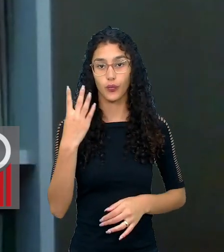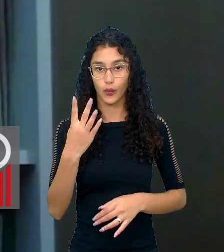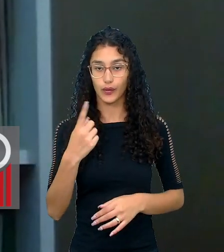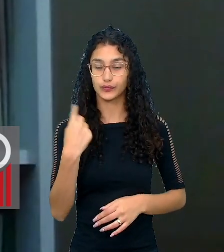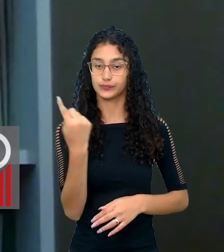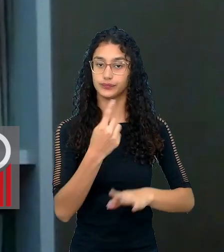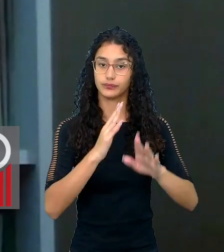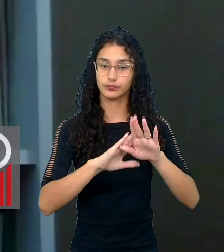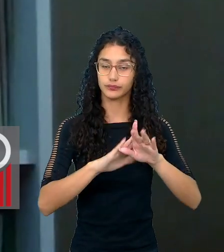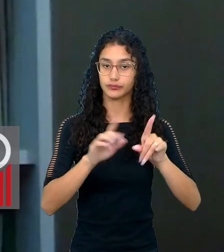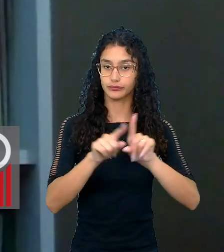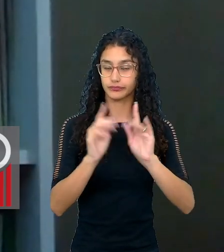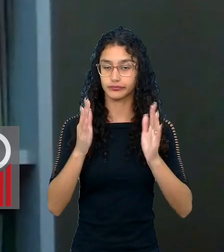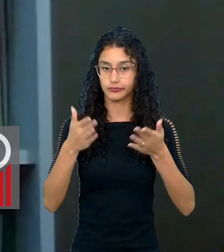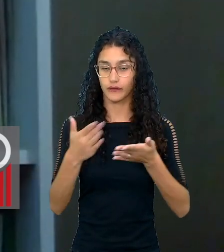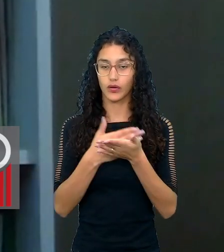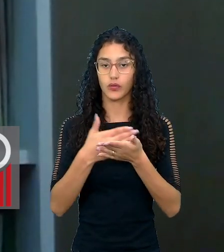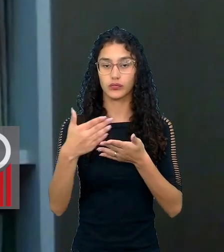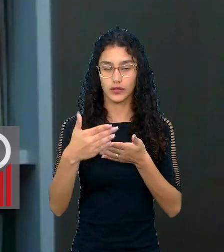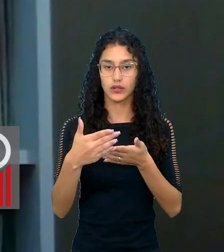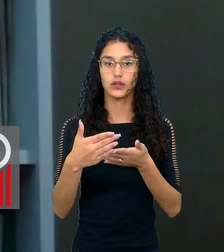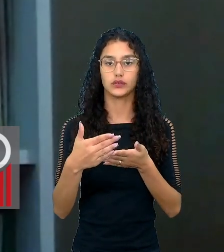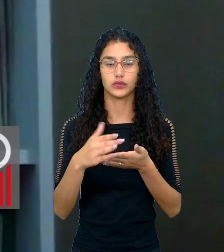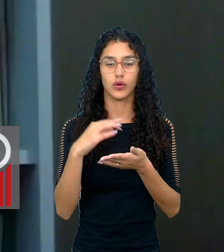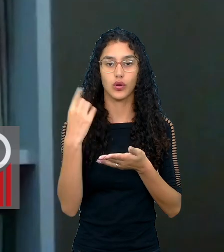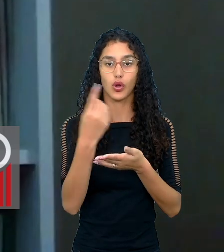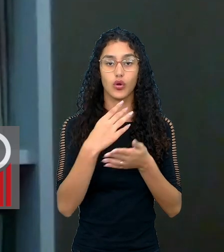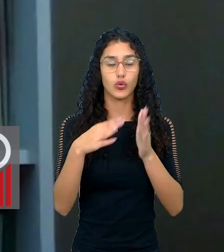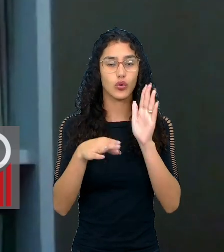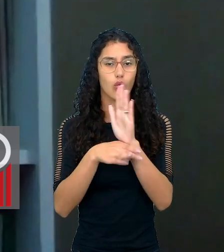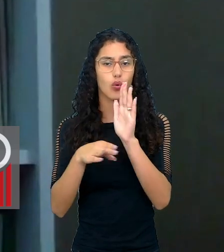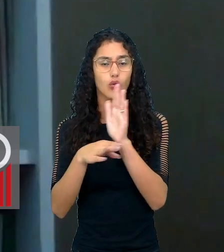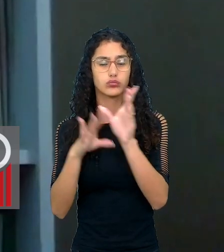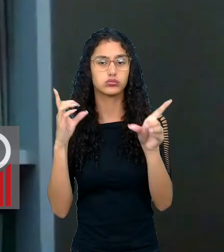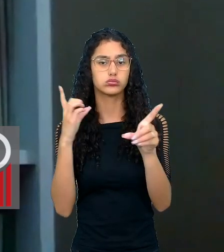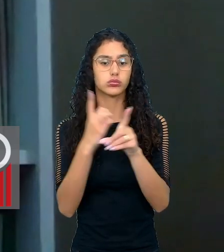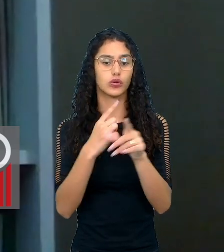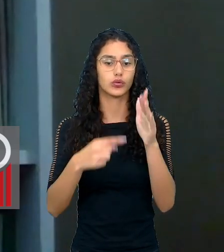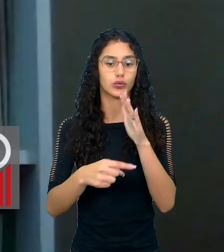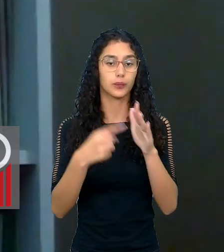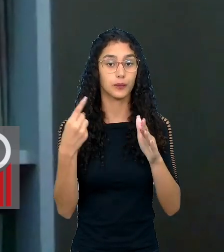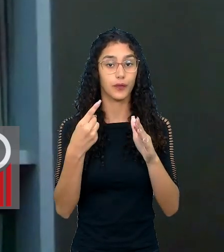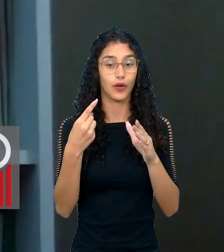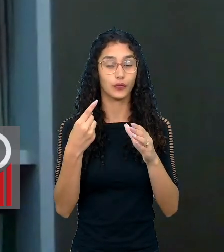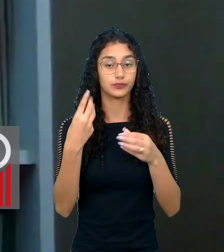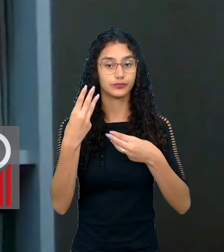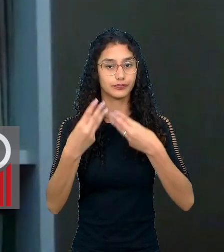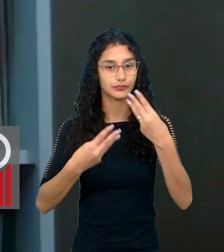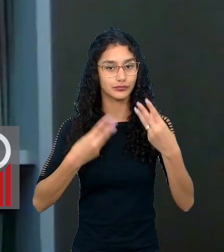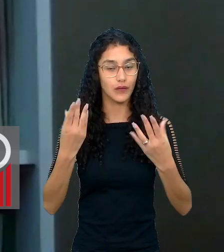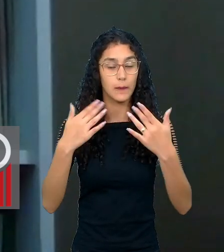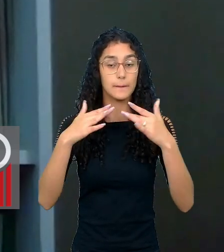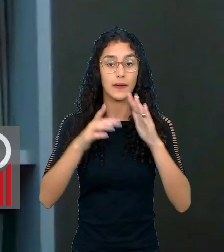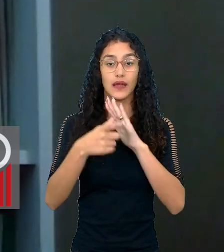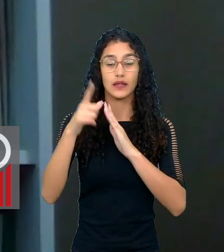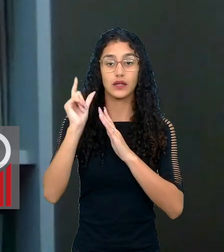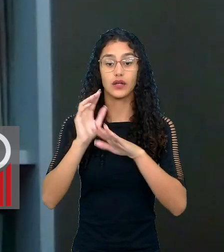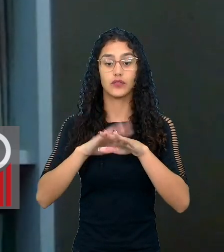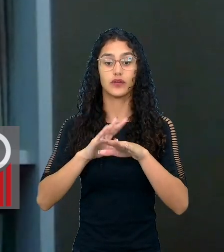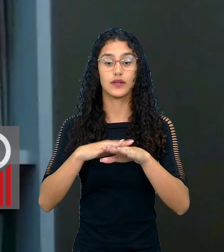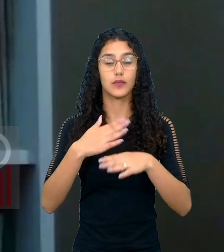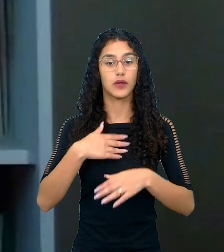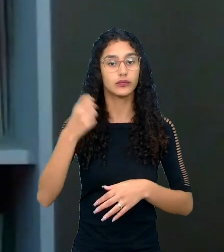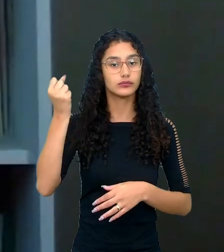estamos aqui hoje iniciando, então, o nosso último encontro do primeiro bimestre. Mas antes, vou fazer